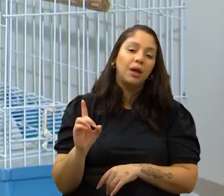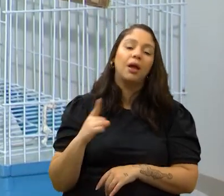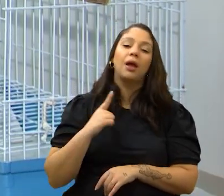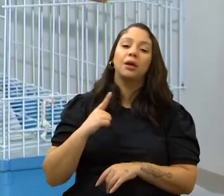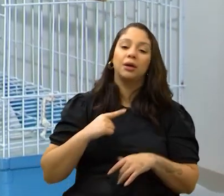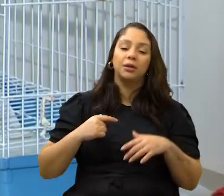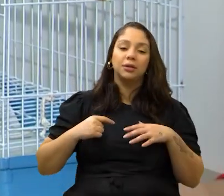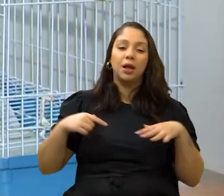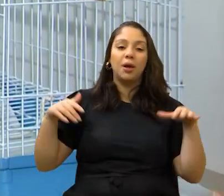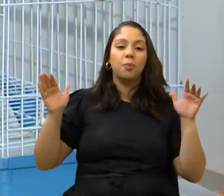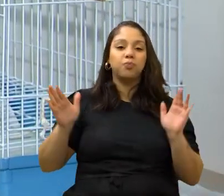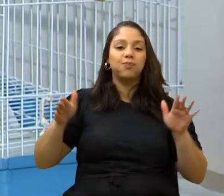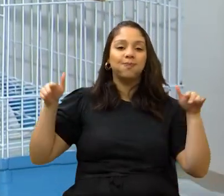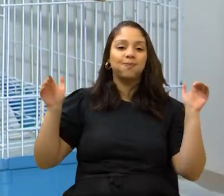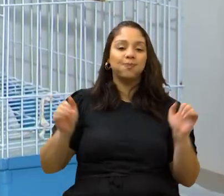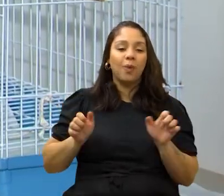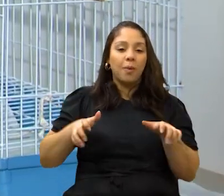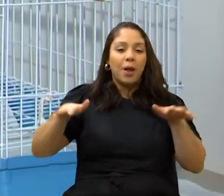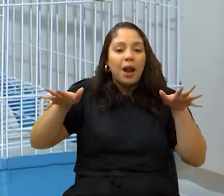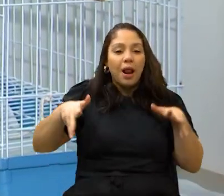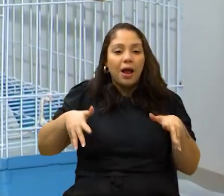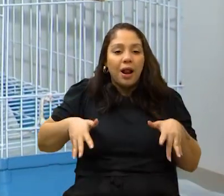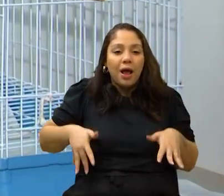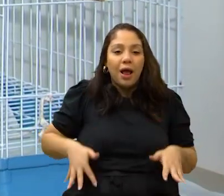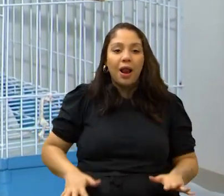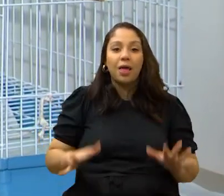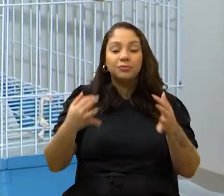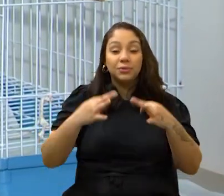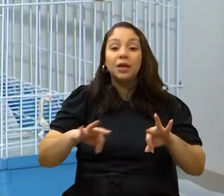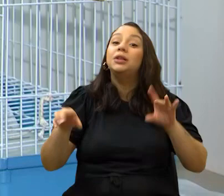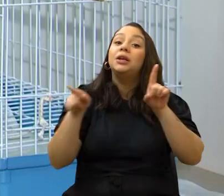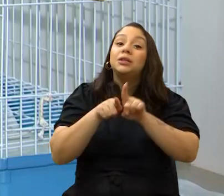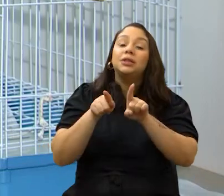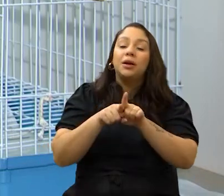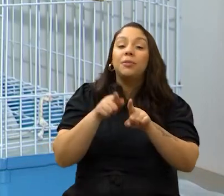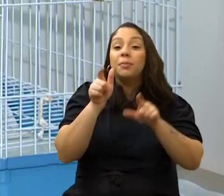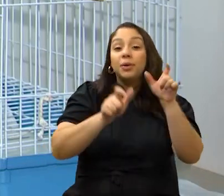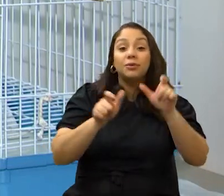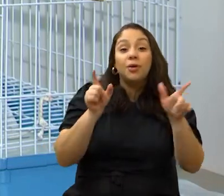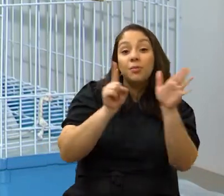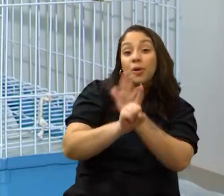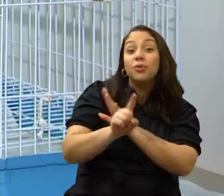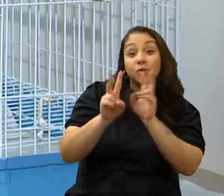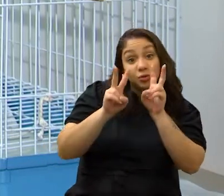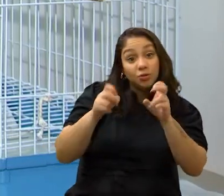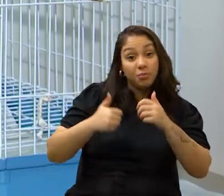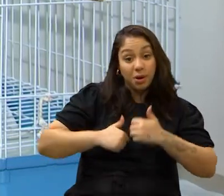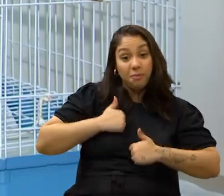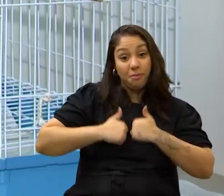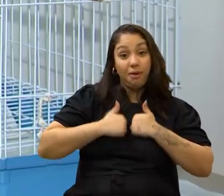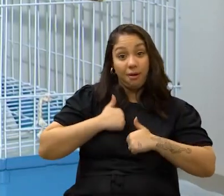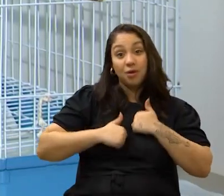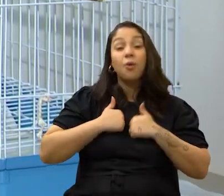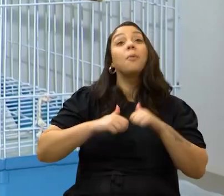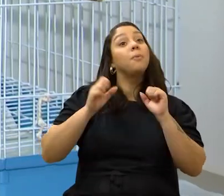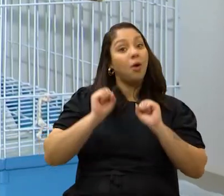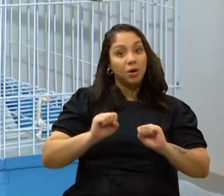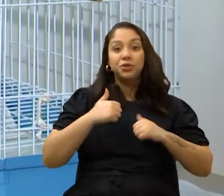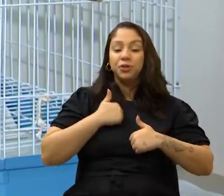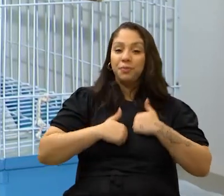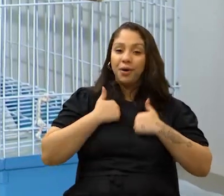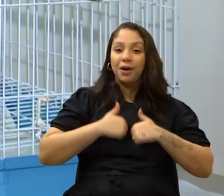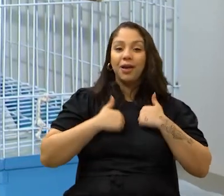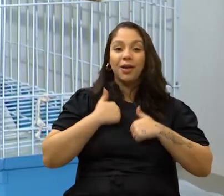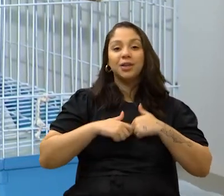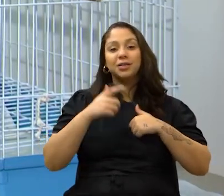vitamina D, para eles terem uma plumagem adequada, né? E também que eles perguntam sobre banho mesmo, se eles